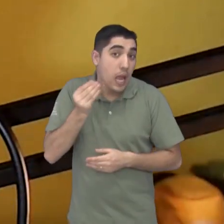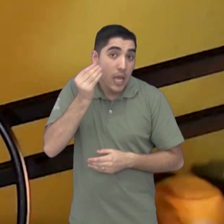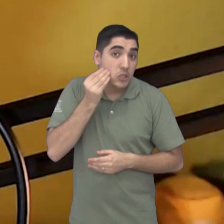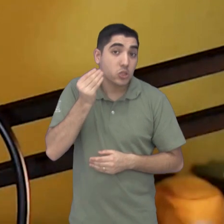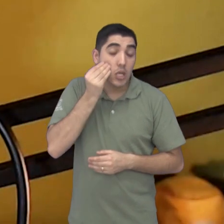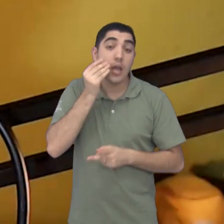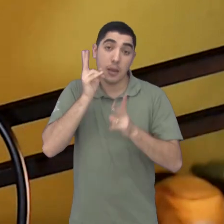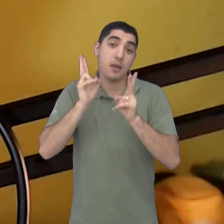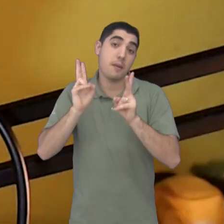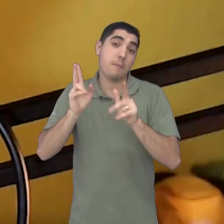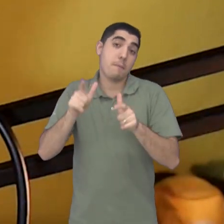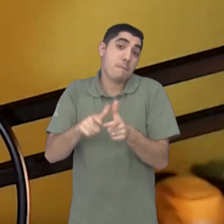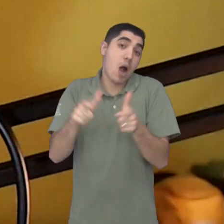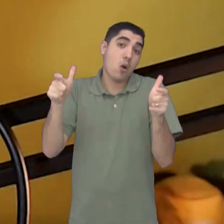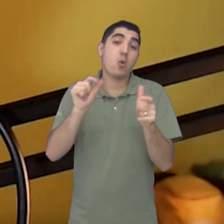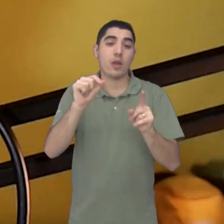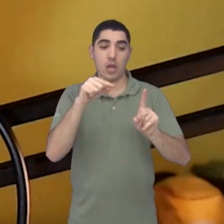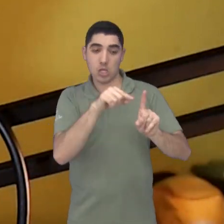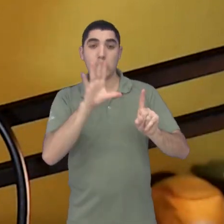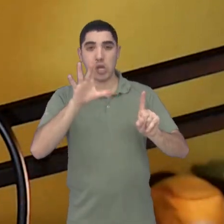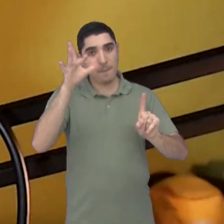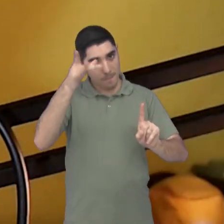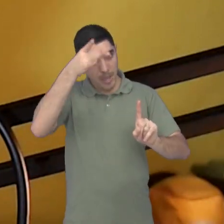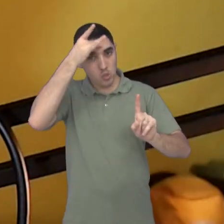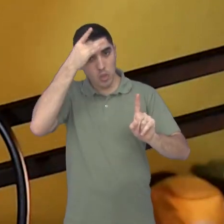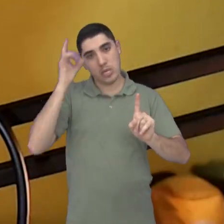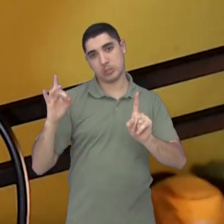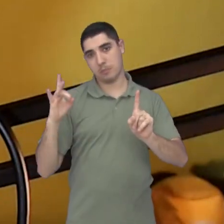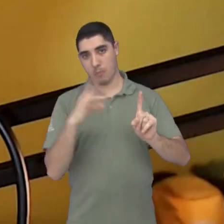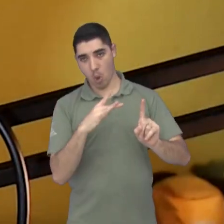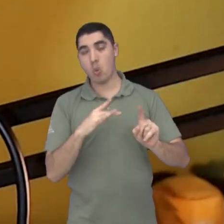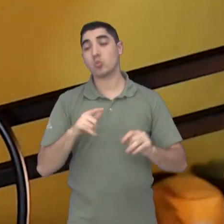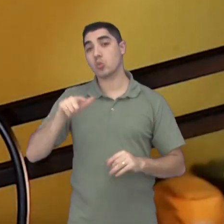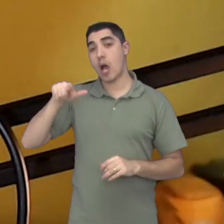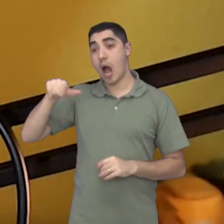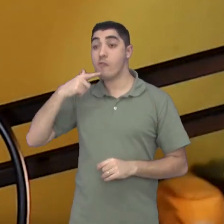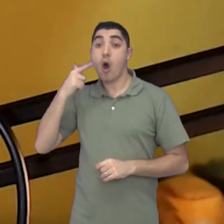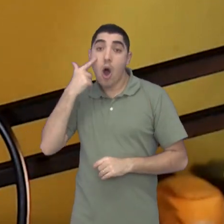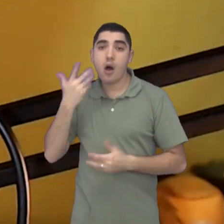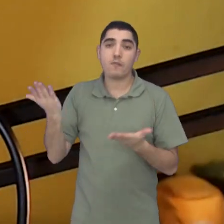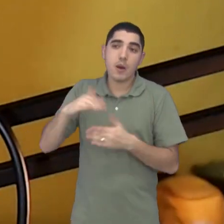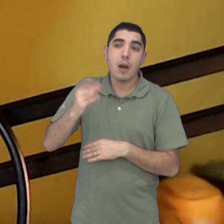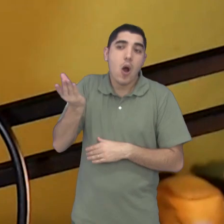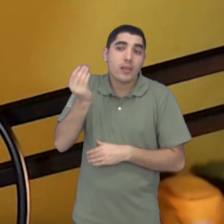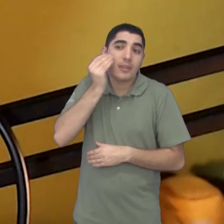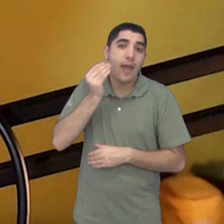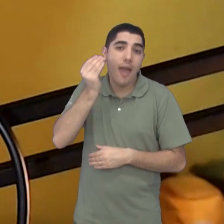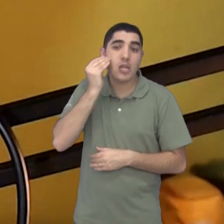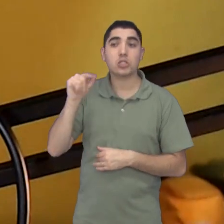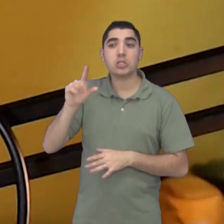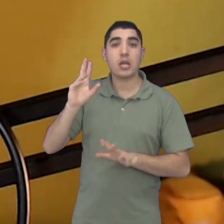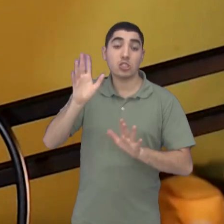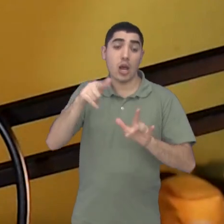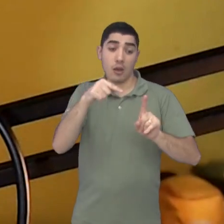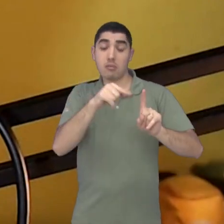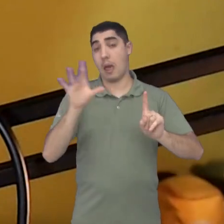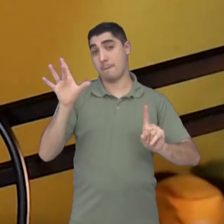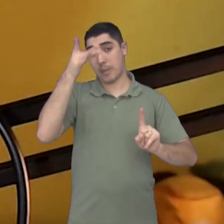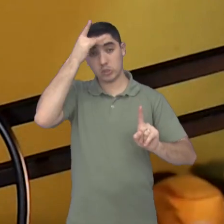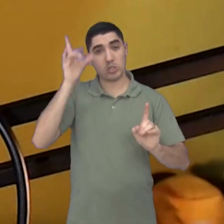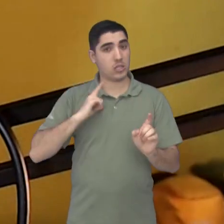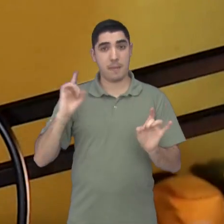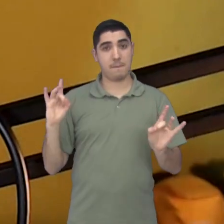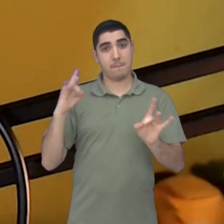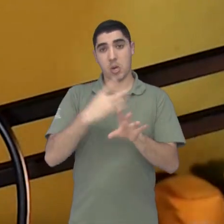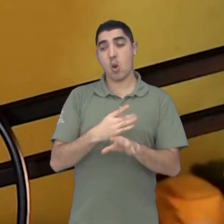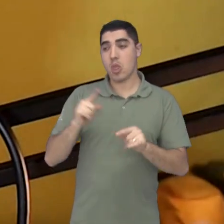teste, geralmente é um personagem já pré-determinado. A produção chega, vamos fazer testes de tal produção, e é um personagem já